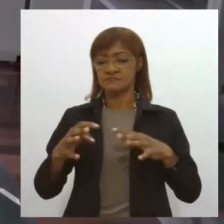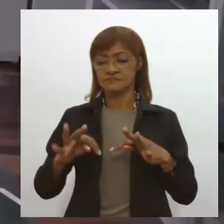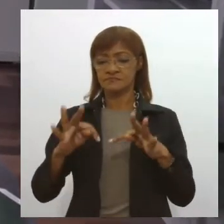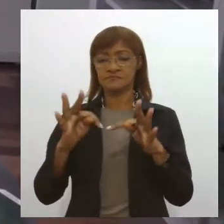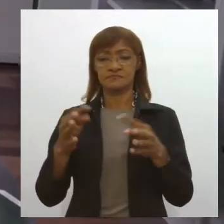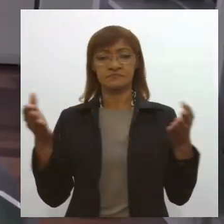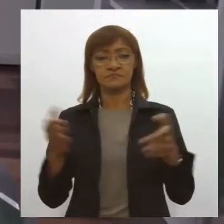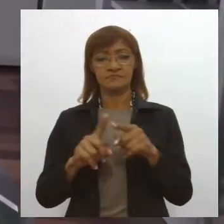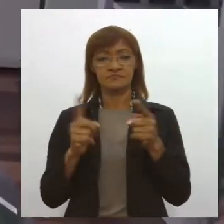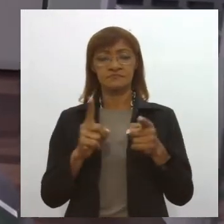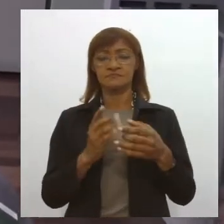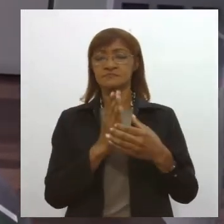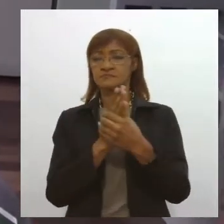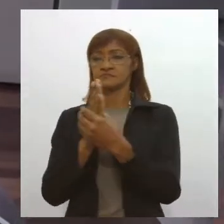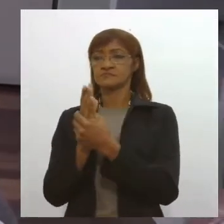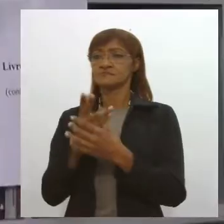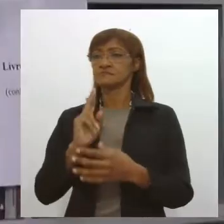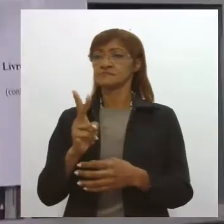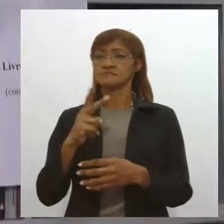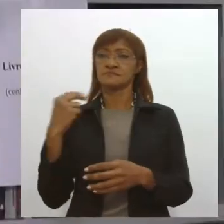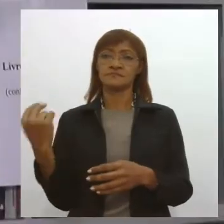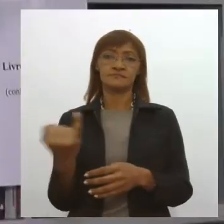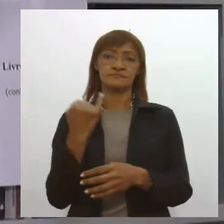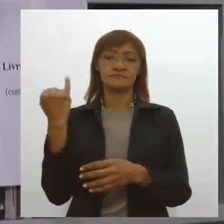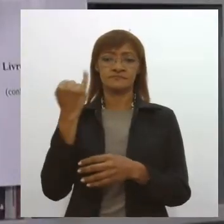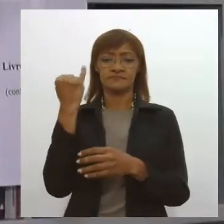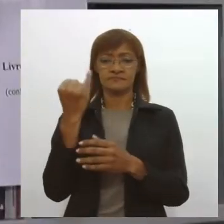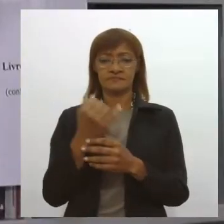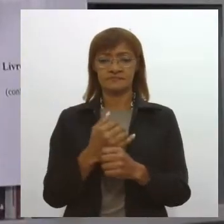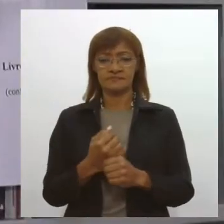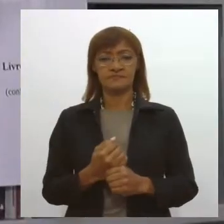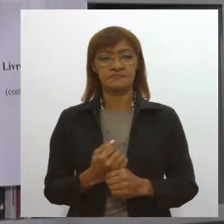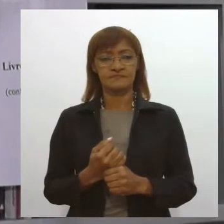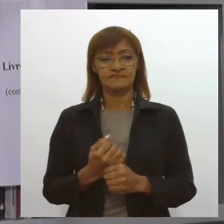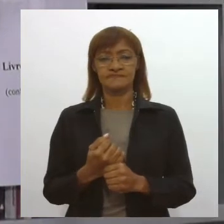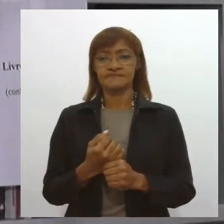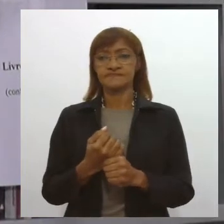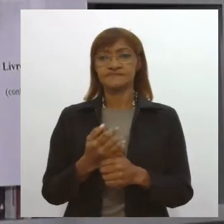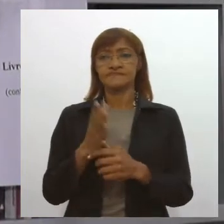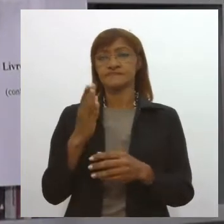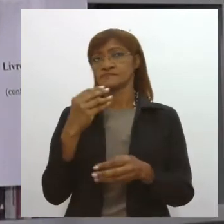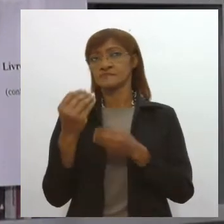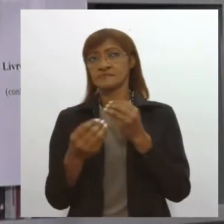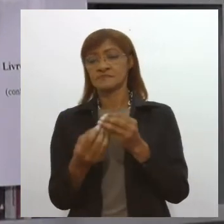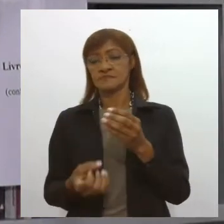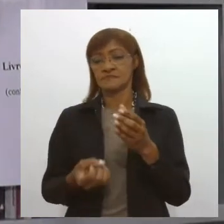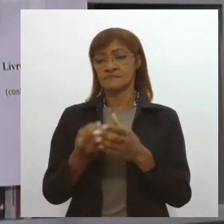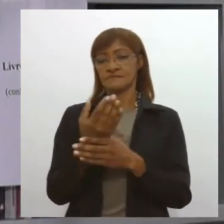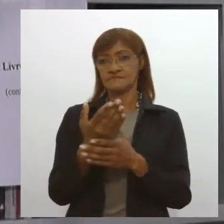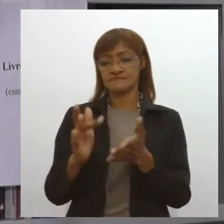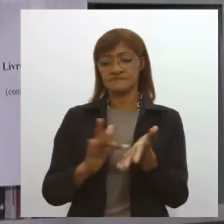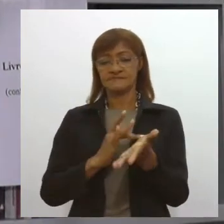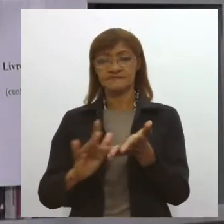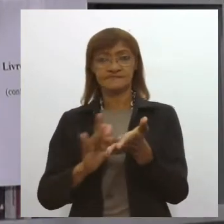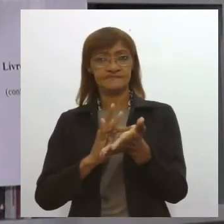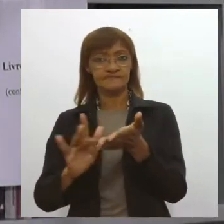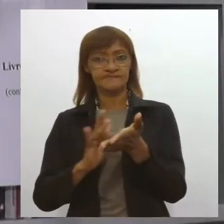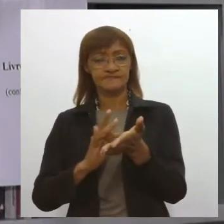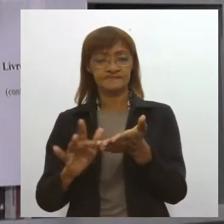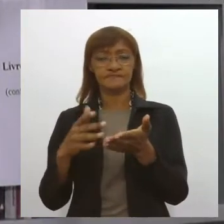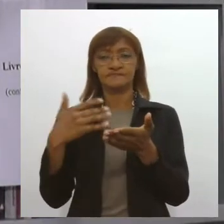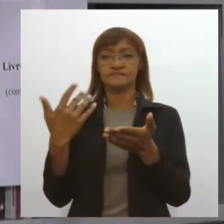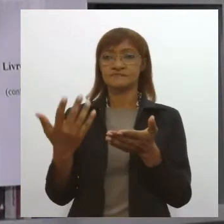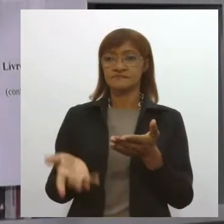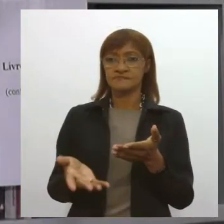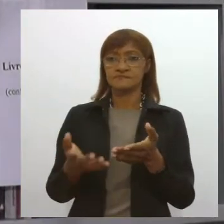biblioteca sempre será um local necessário. Muito se falava que com a chegada dos e-books, dos livros digitais, essas